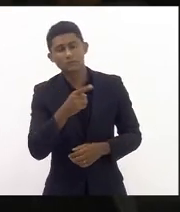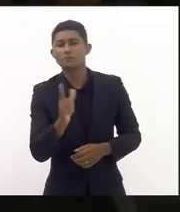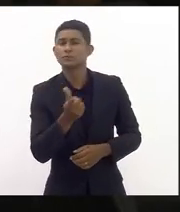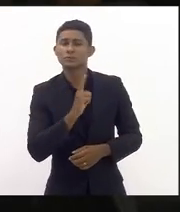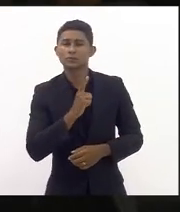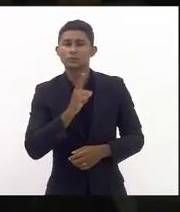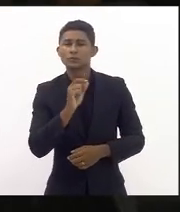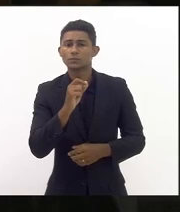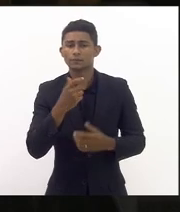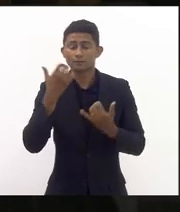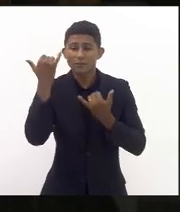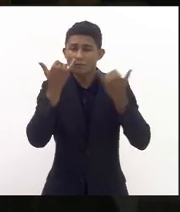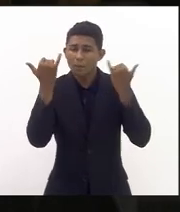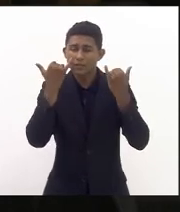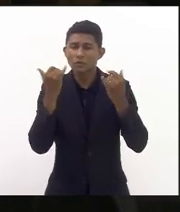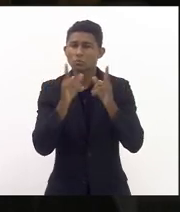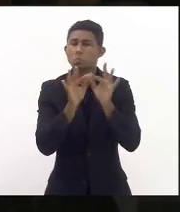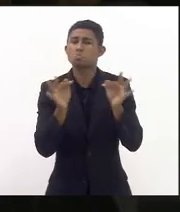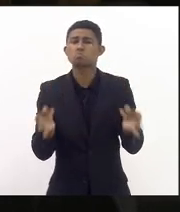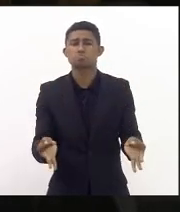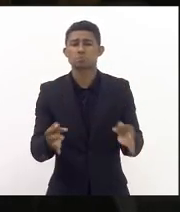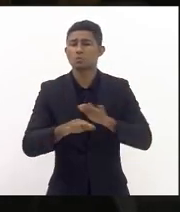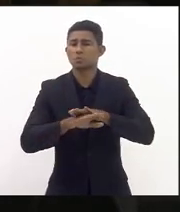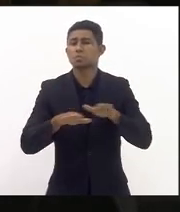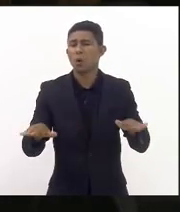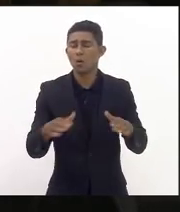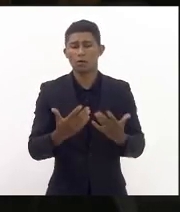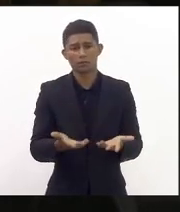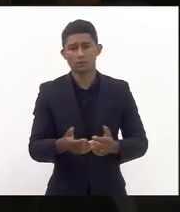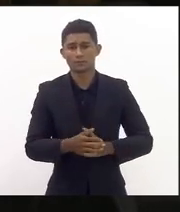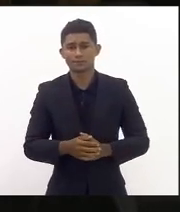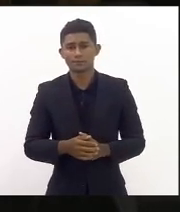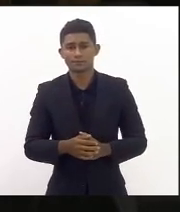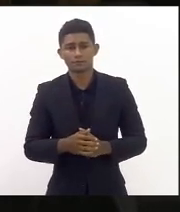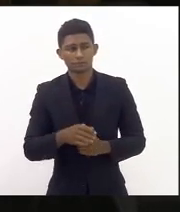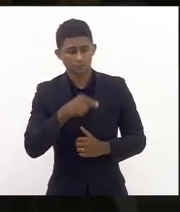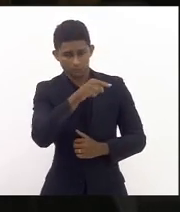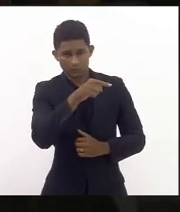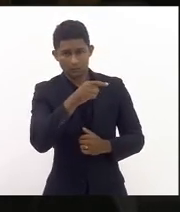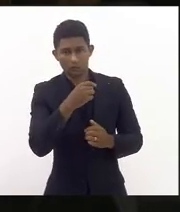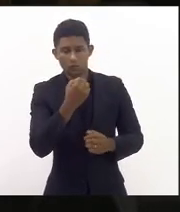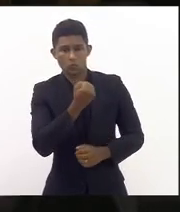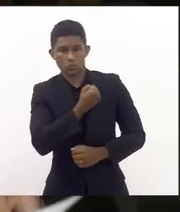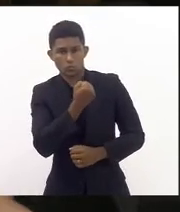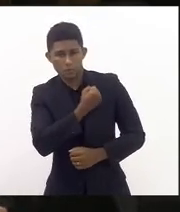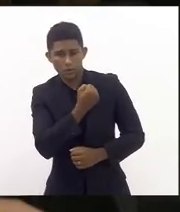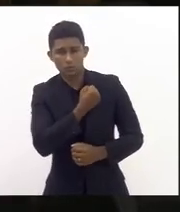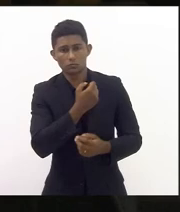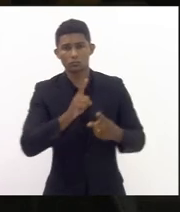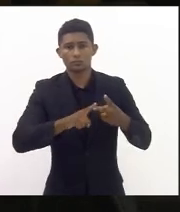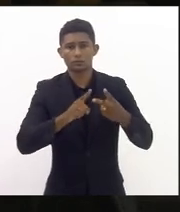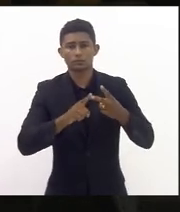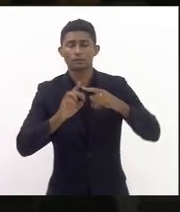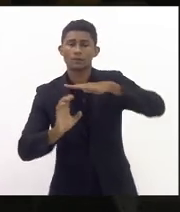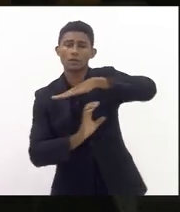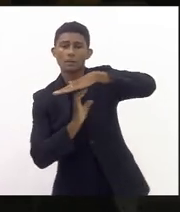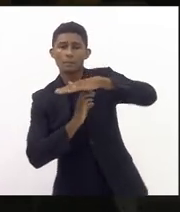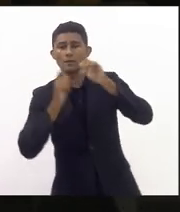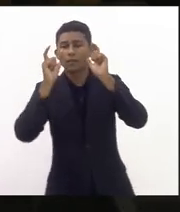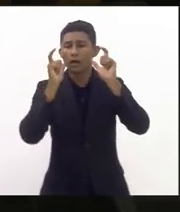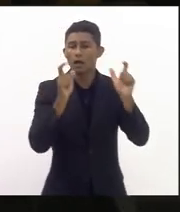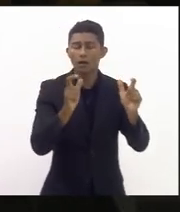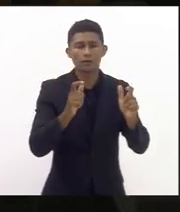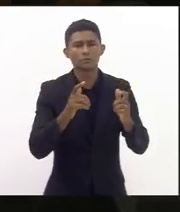apenas informações burocráticas sobre o processo, o número do processo, empresa interessada e nada